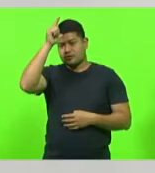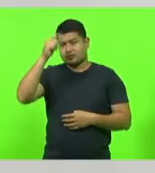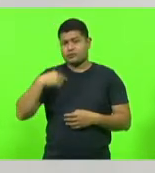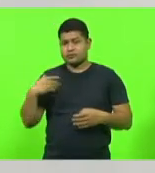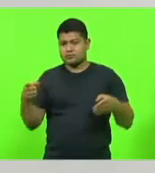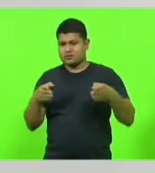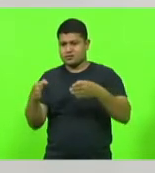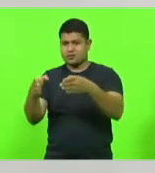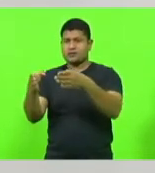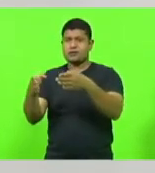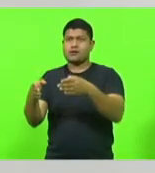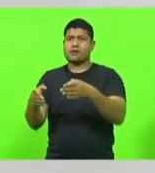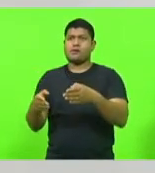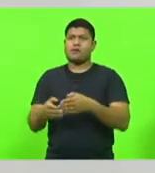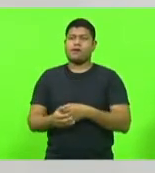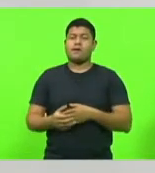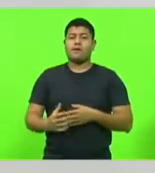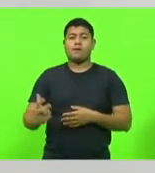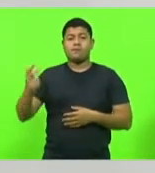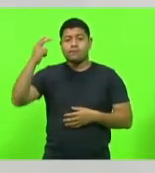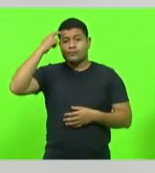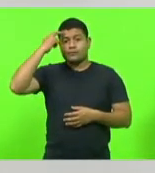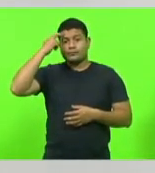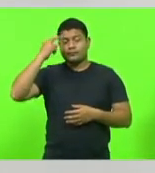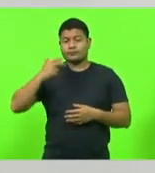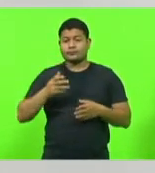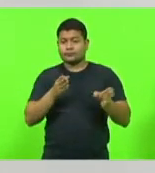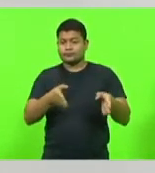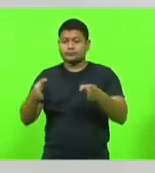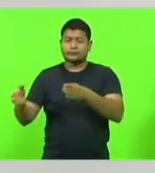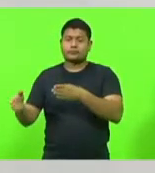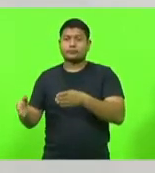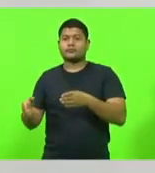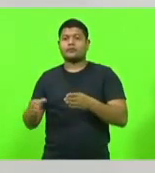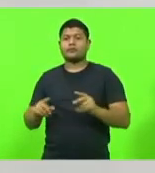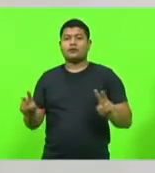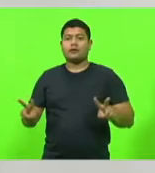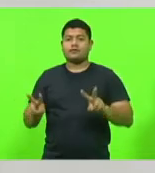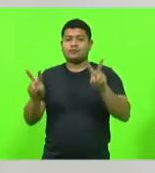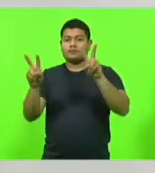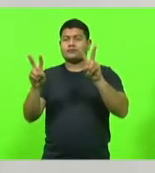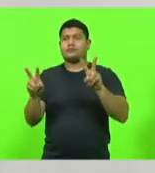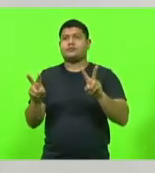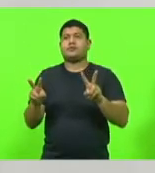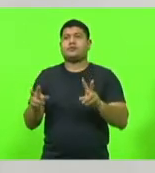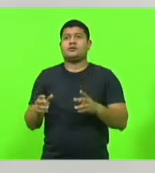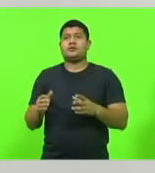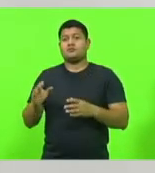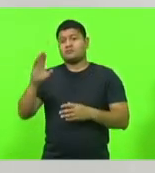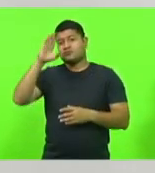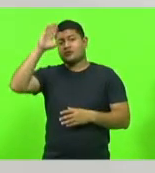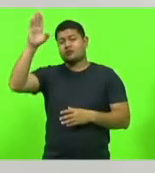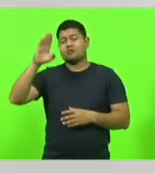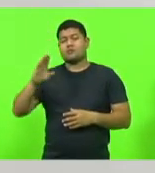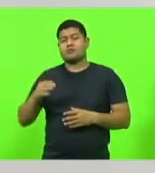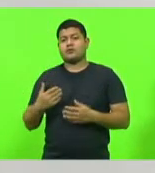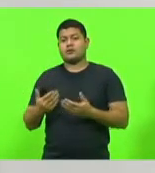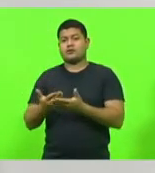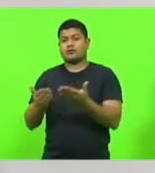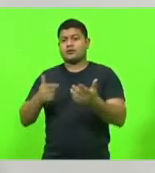alicerçado na sua cultura organizacional, de valorização, acima de tudo, dos recursos humanos e